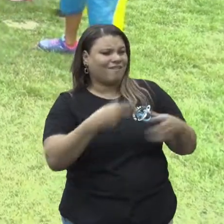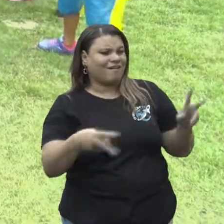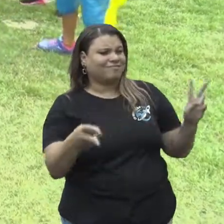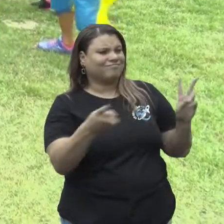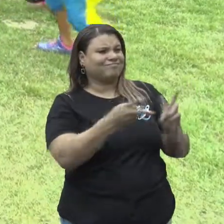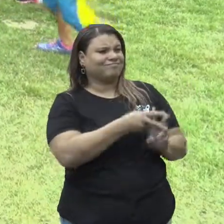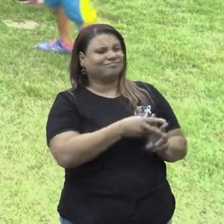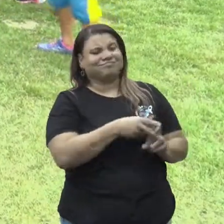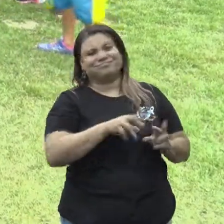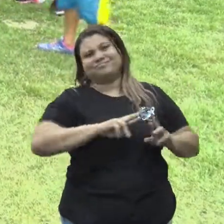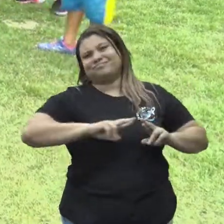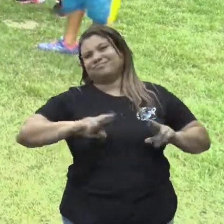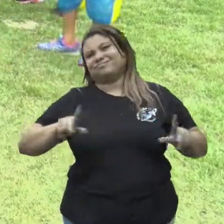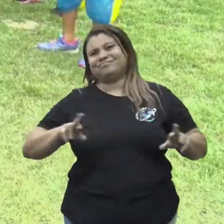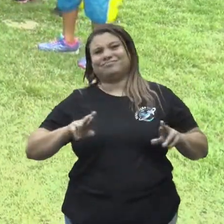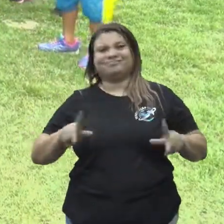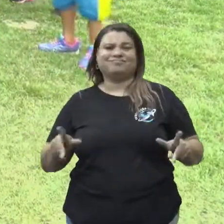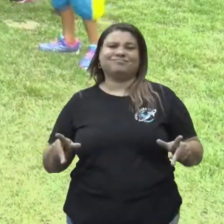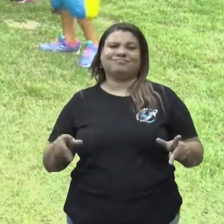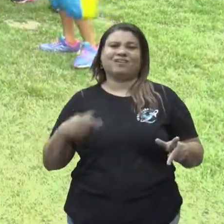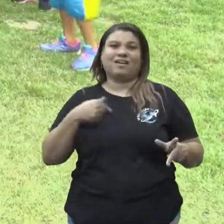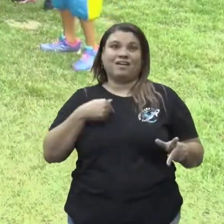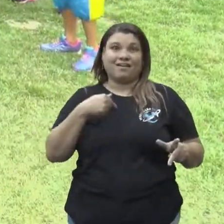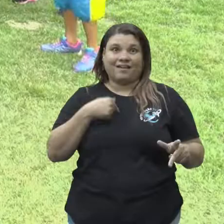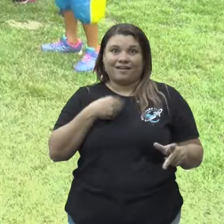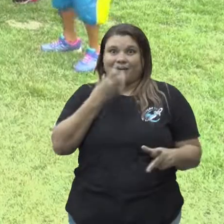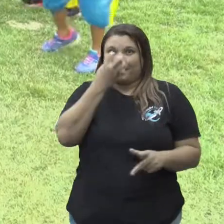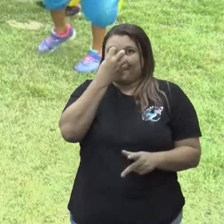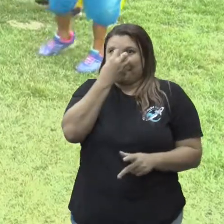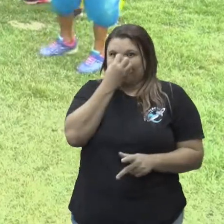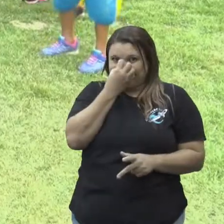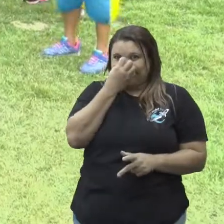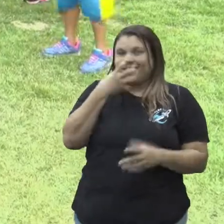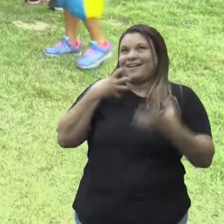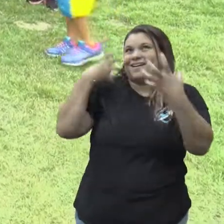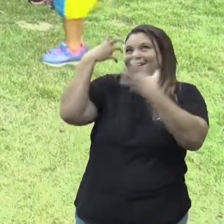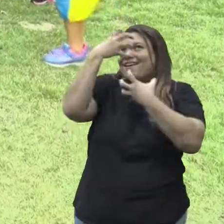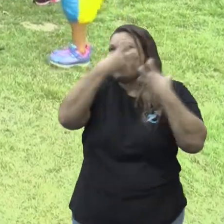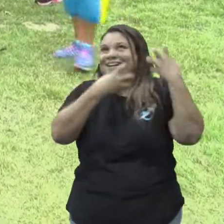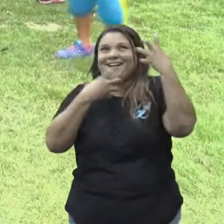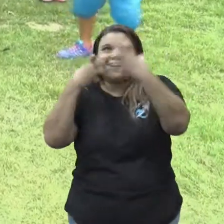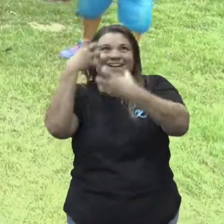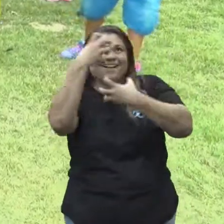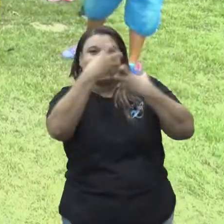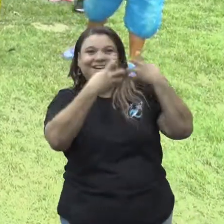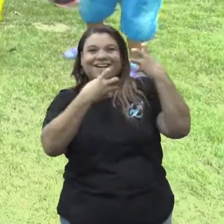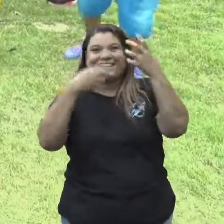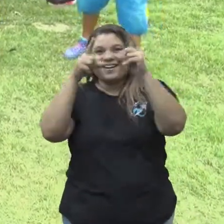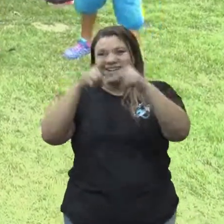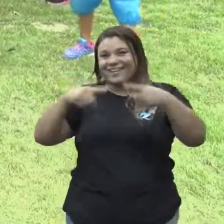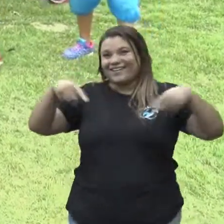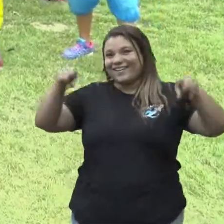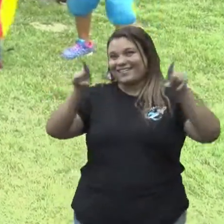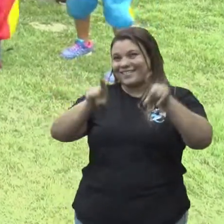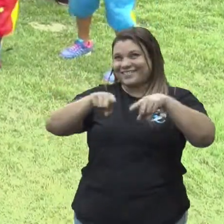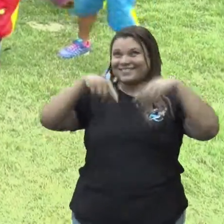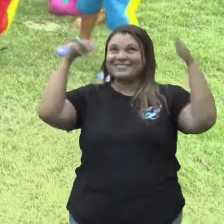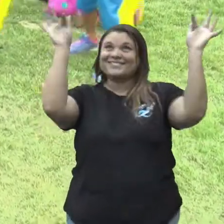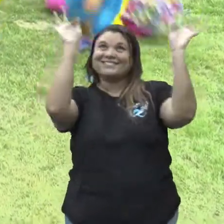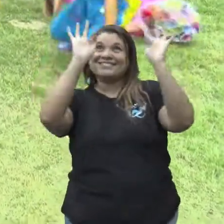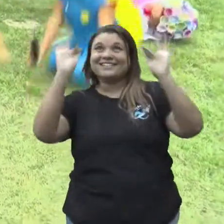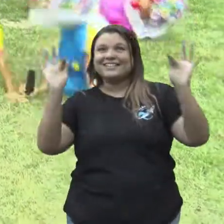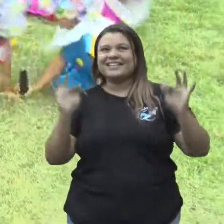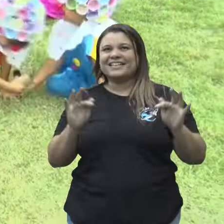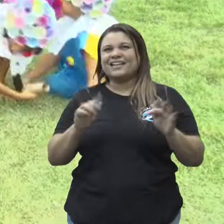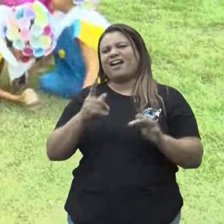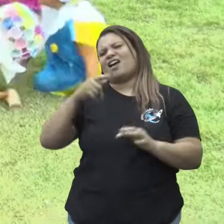palhaço cantor, meu canto me deixa feliz. Um dia eu fui trapezista,